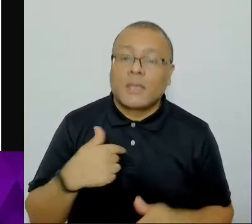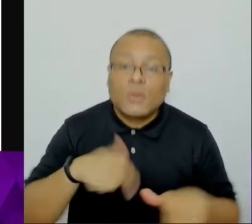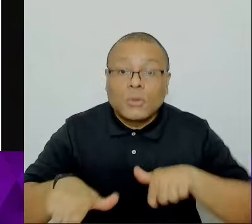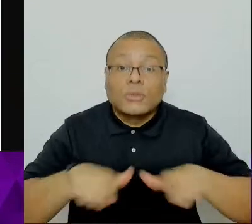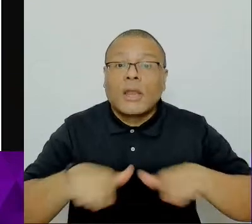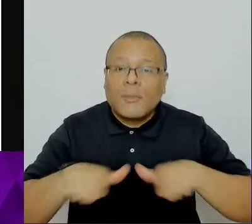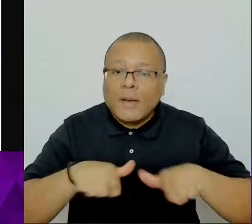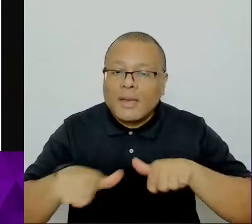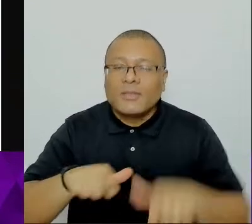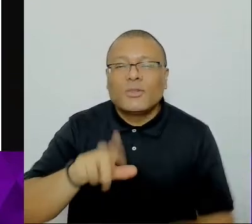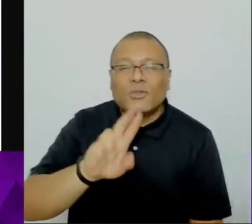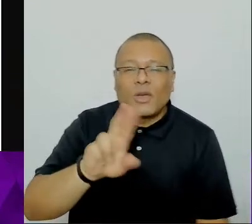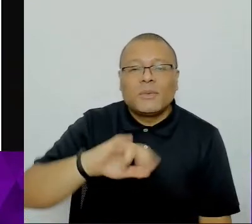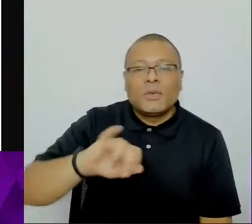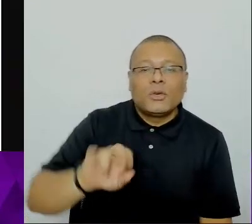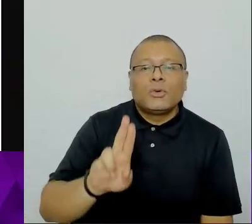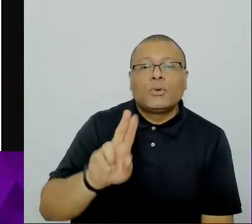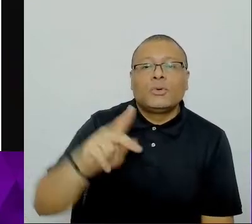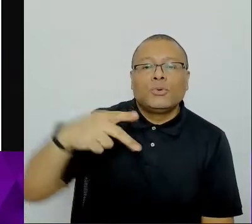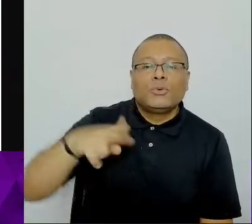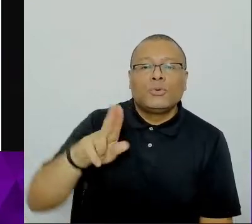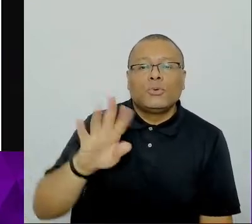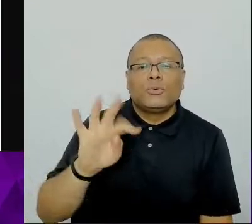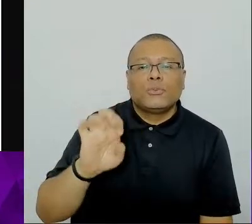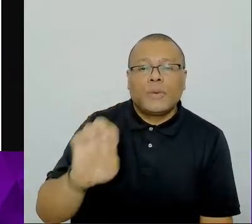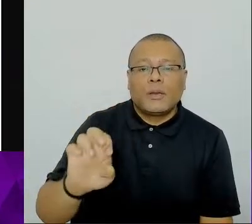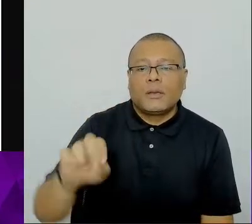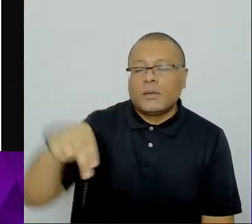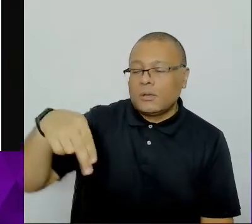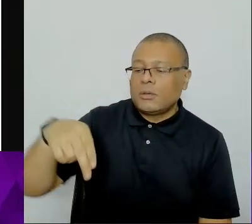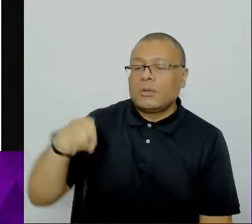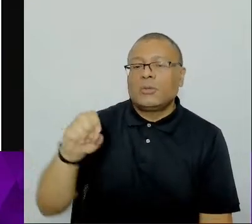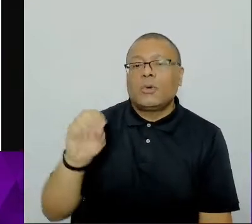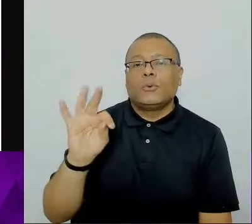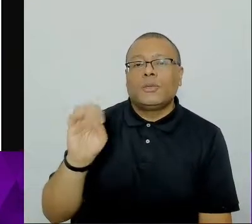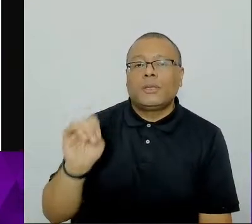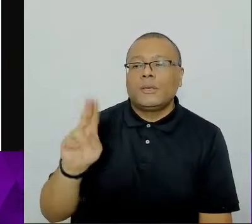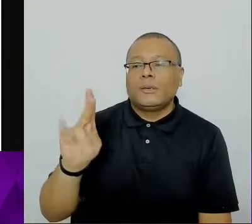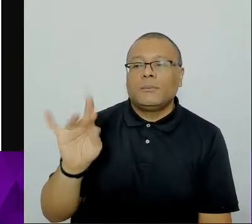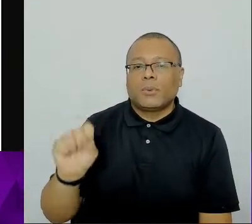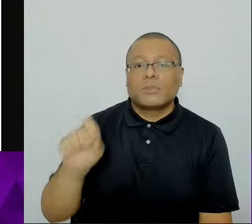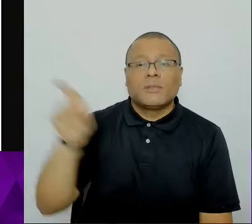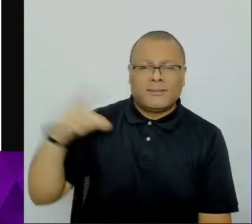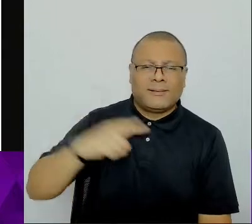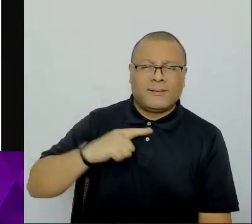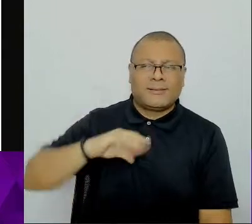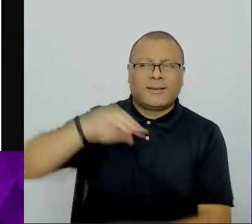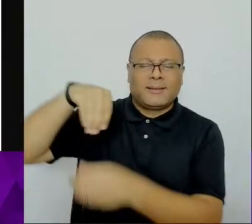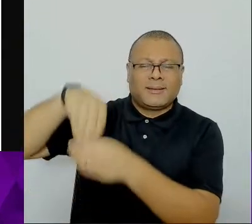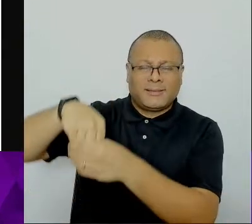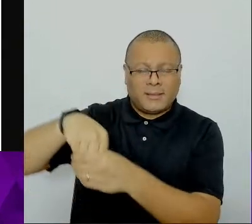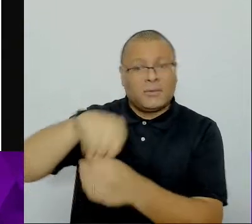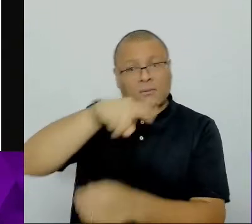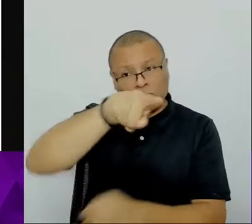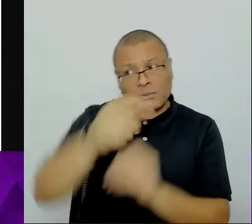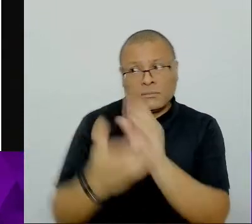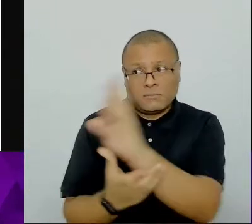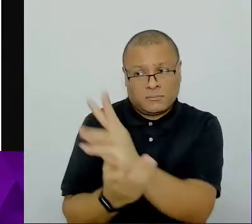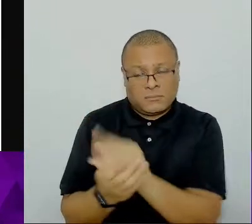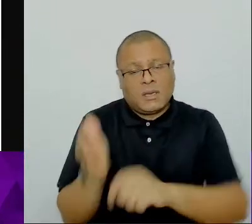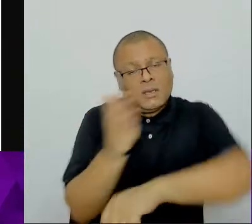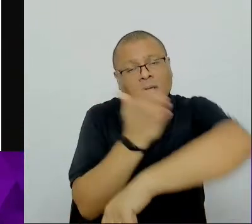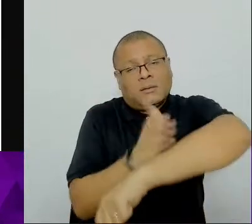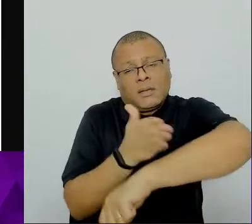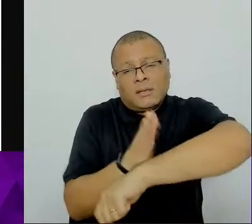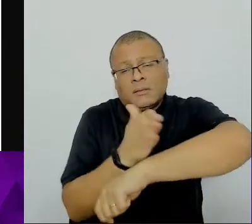mais confortável, então tem vários Jupyter Notebooks lá dentro, para o treinamento desses modelos,